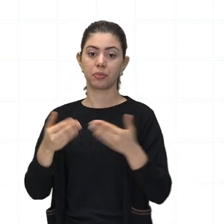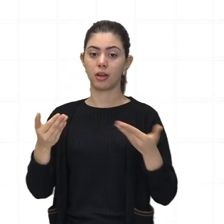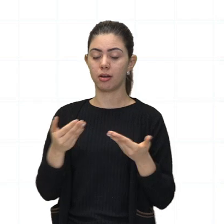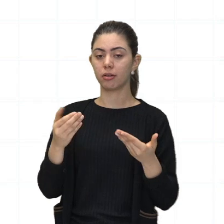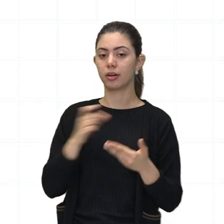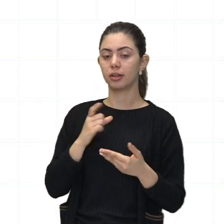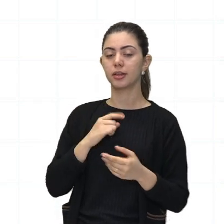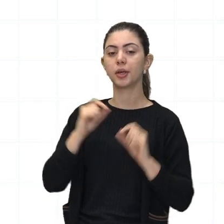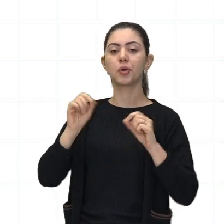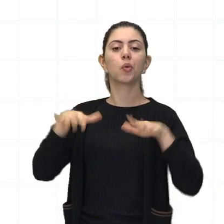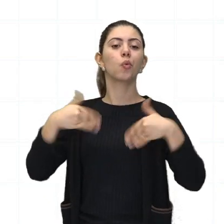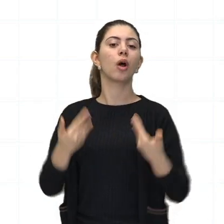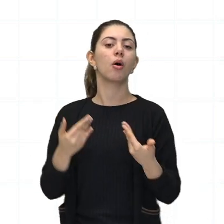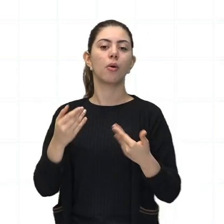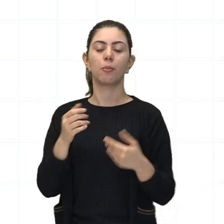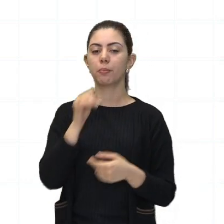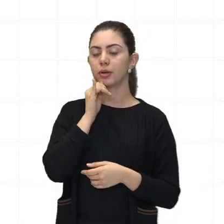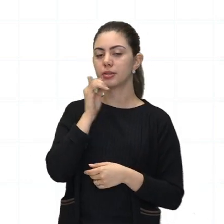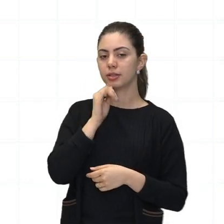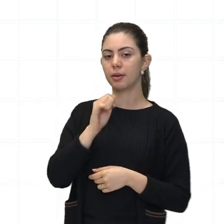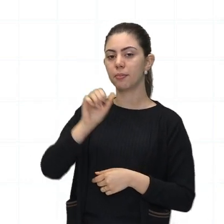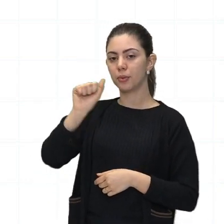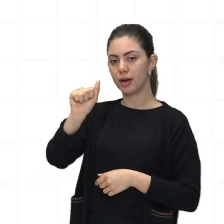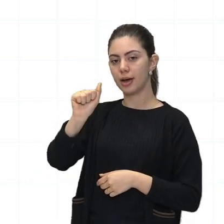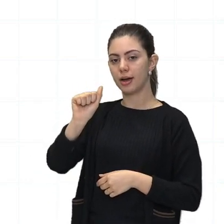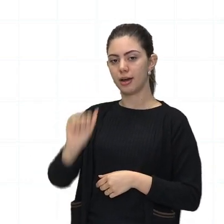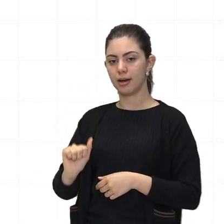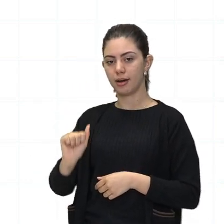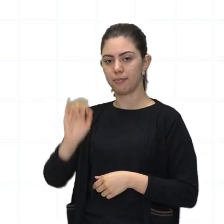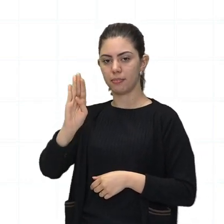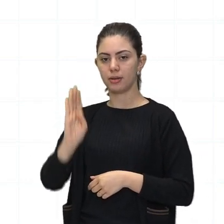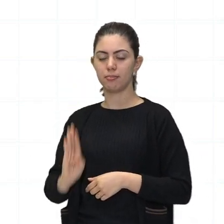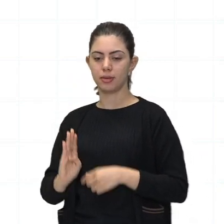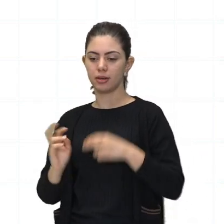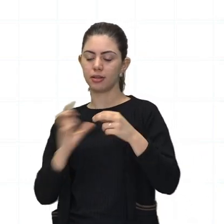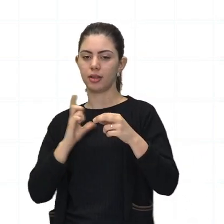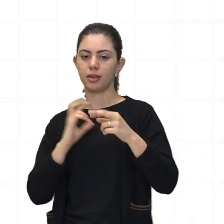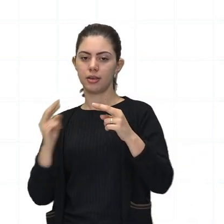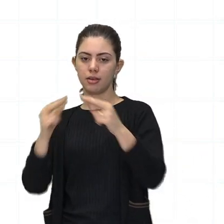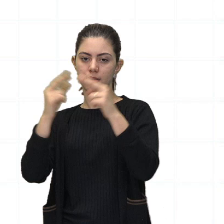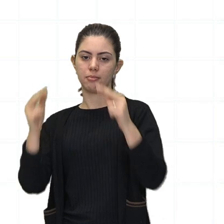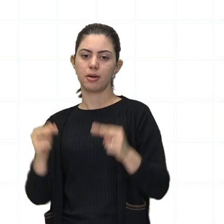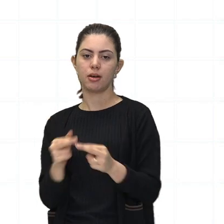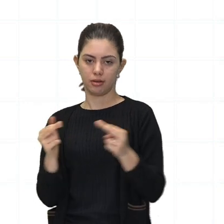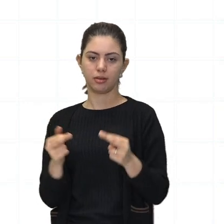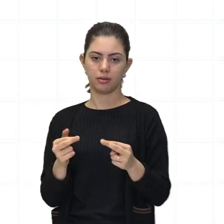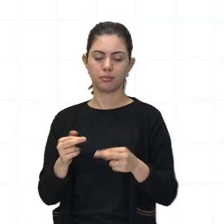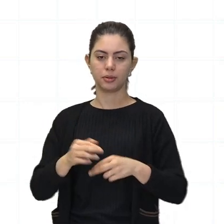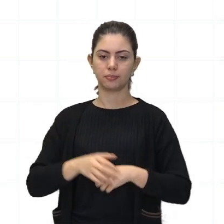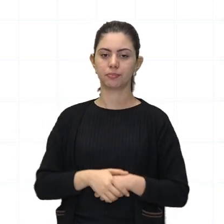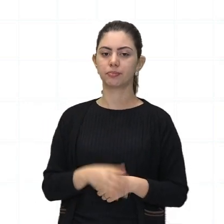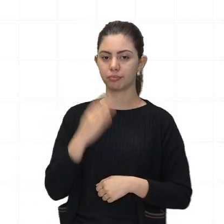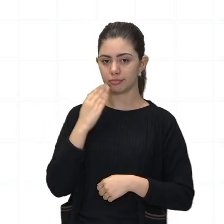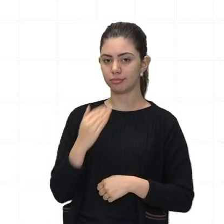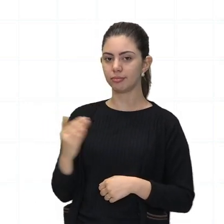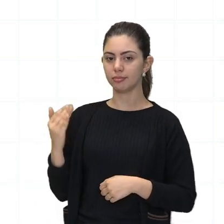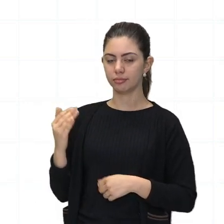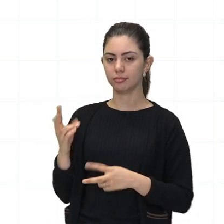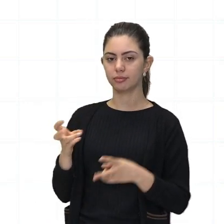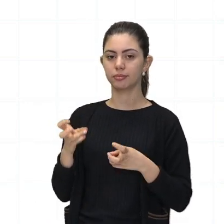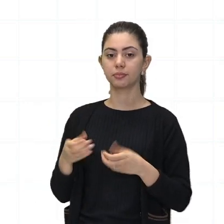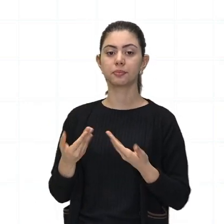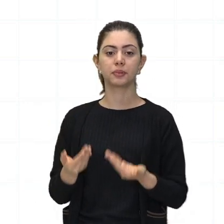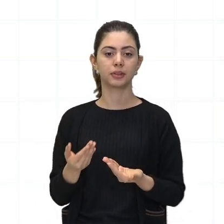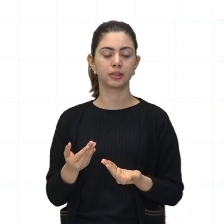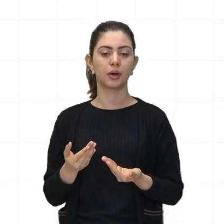está rimando com qual. No caso, o poeta é um fingidor, está rimando com o que chega a fingir que é dor. E finge